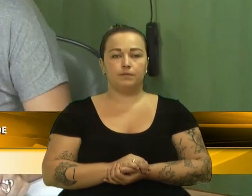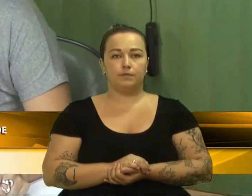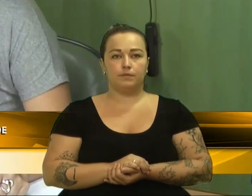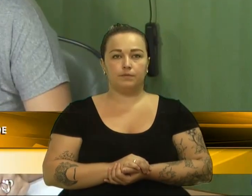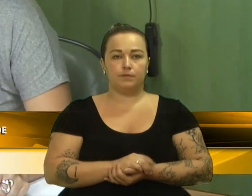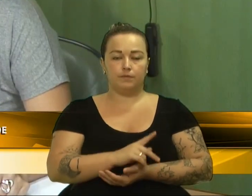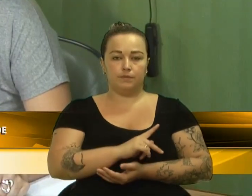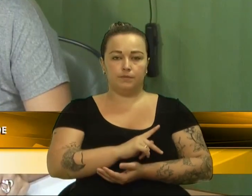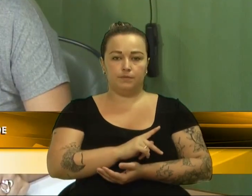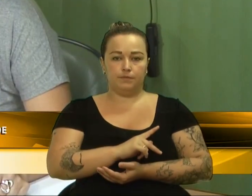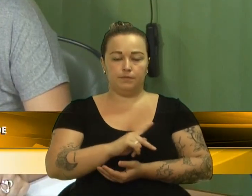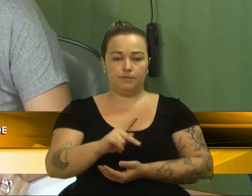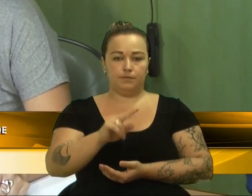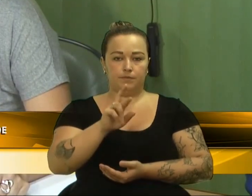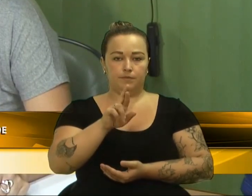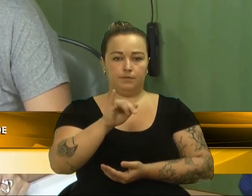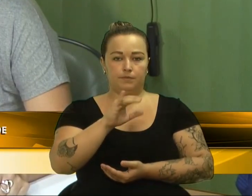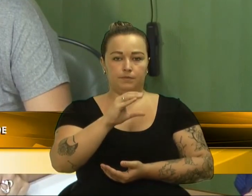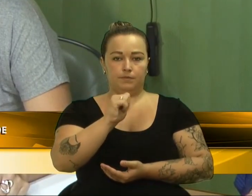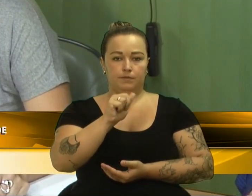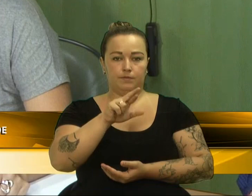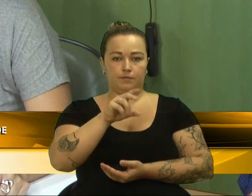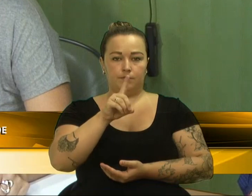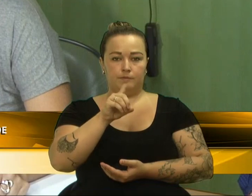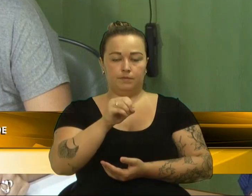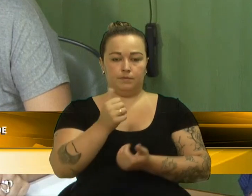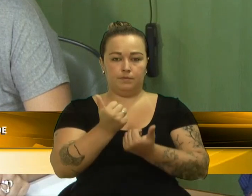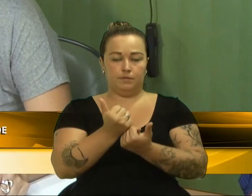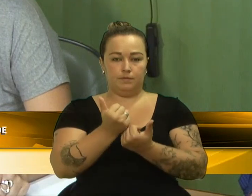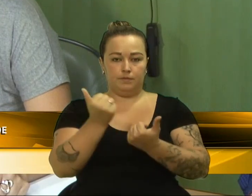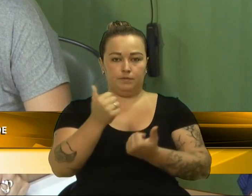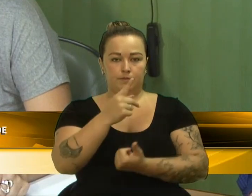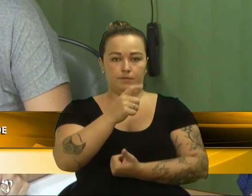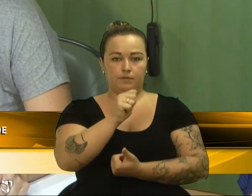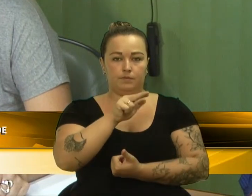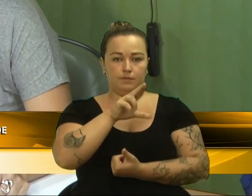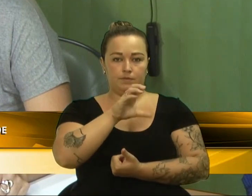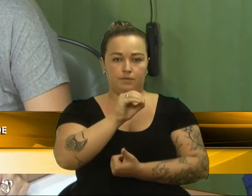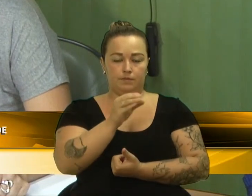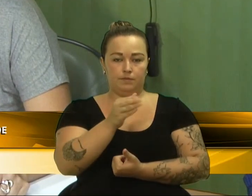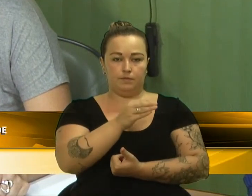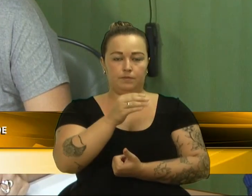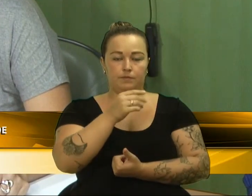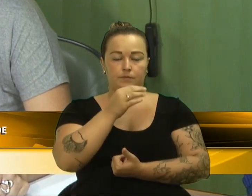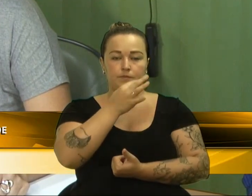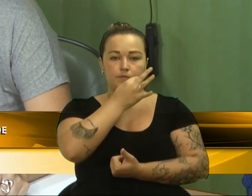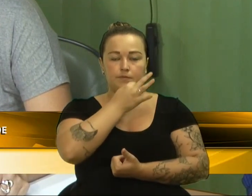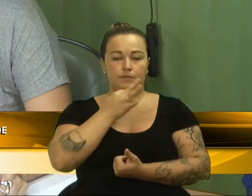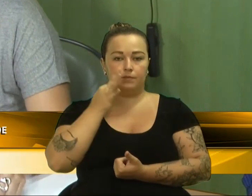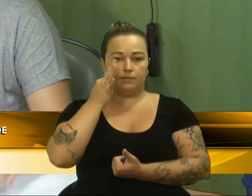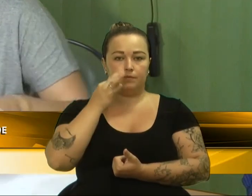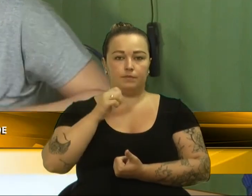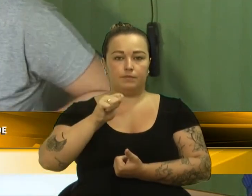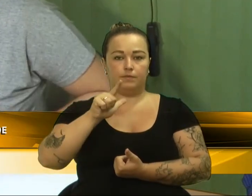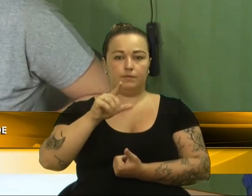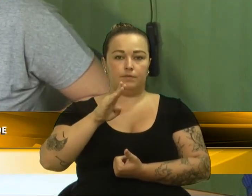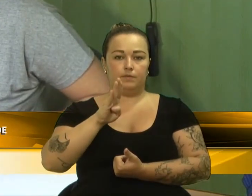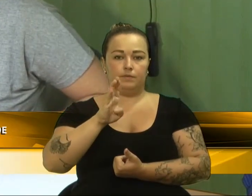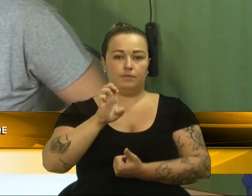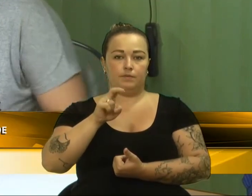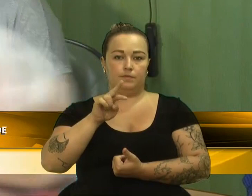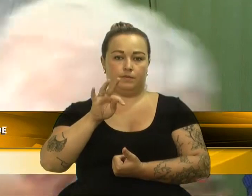Presidente: Ricardo Daneluz. Mesa diretora: Paulo Périco, Alceu Tomé, Tatiane Frisso e Alberto Meneguzzi. Vereadores